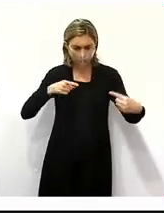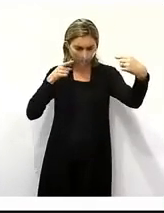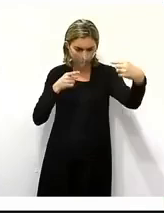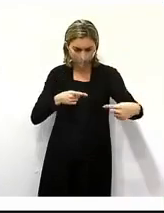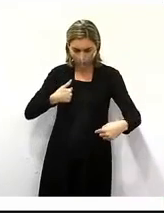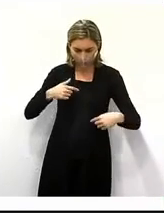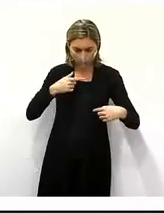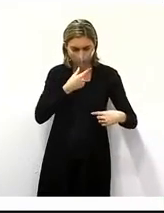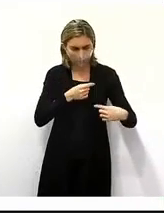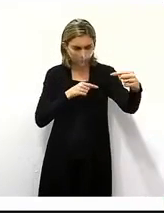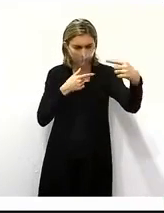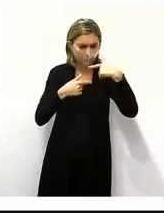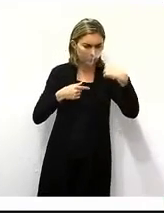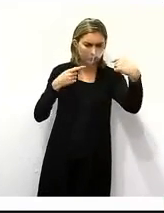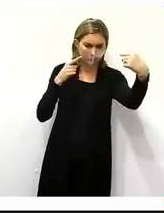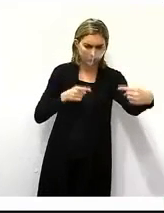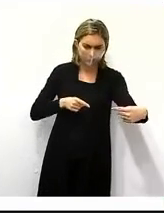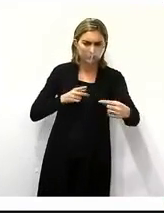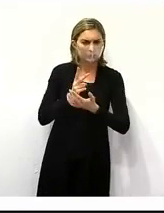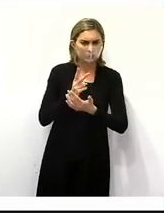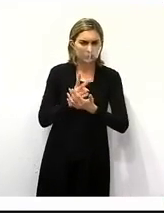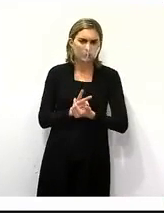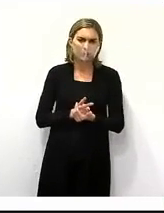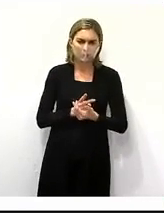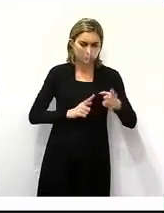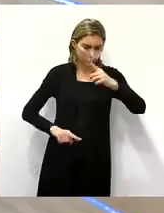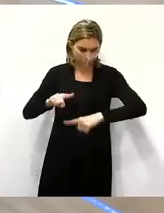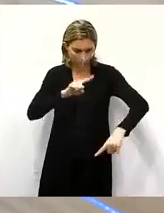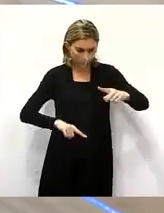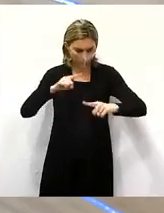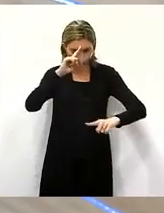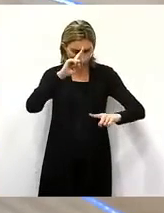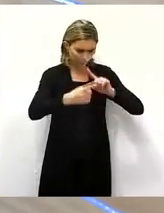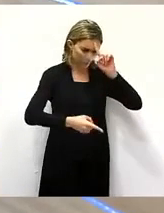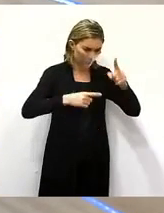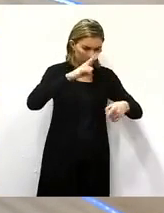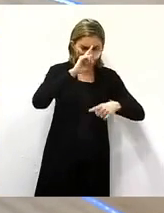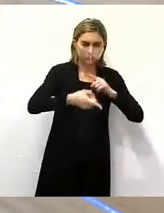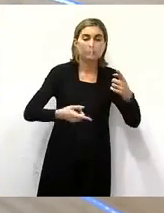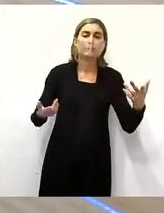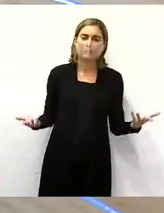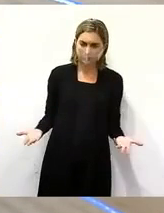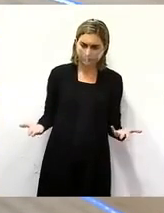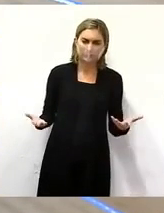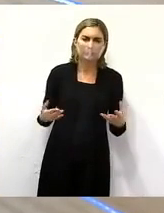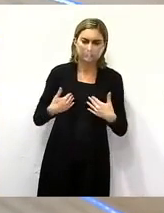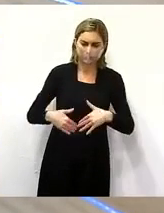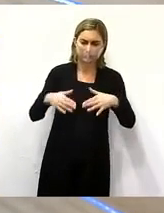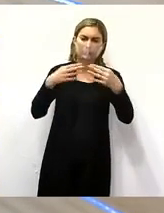um inimigo que ele precisa dominar. É exatamente isso que